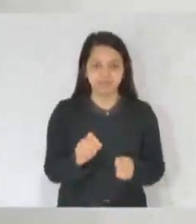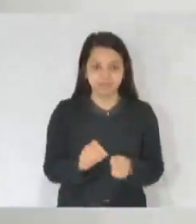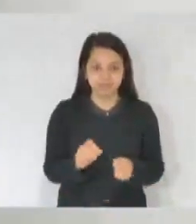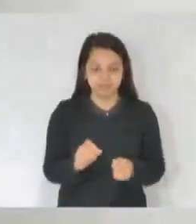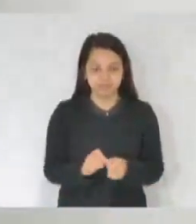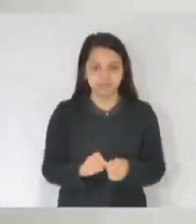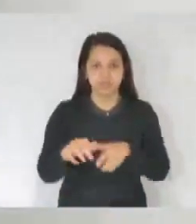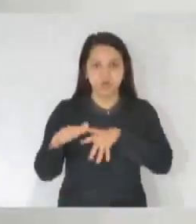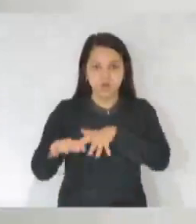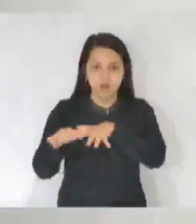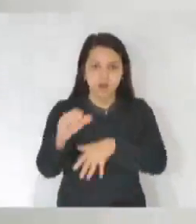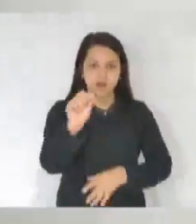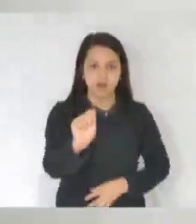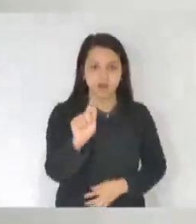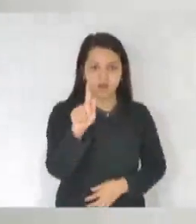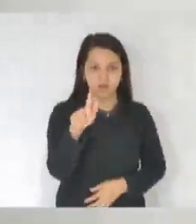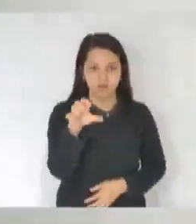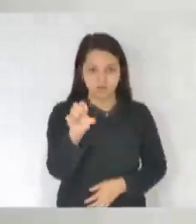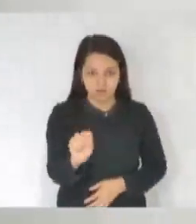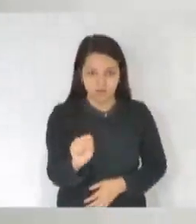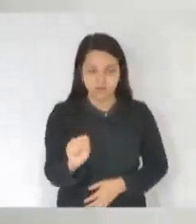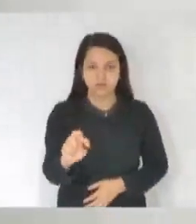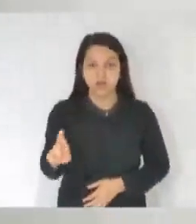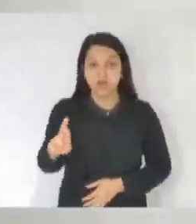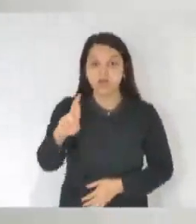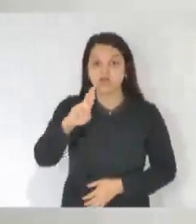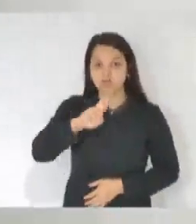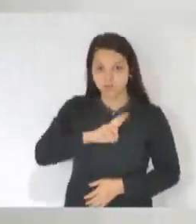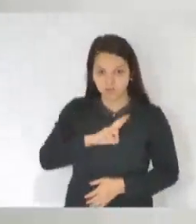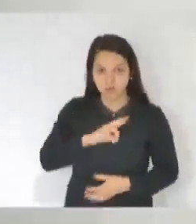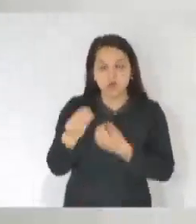ODS traz respostas a esse